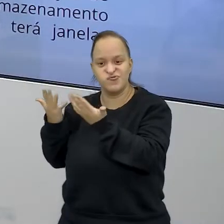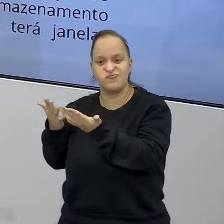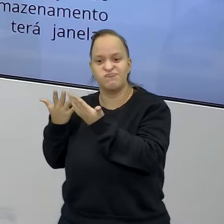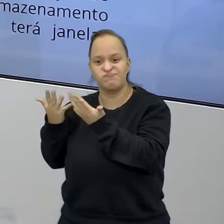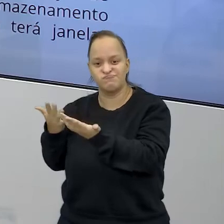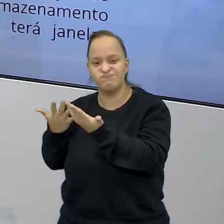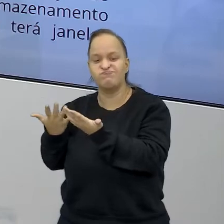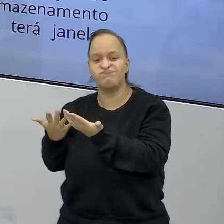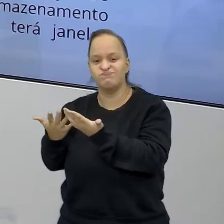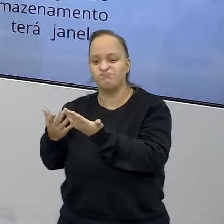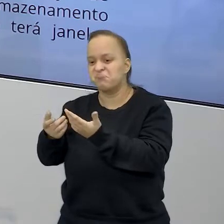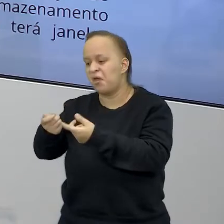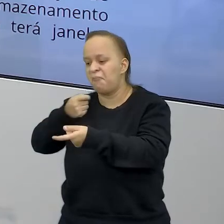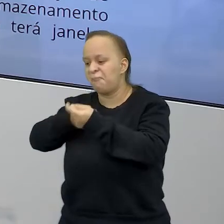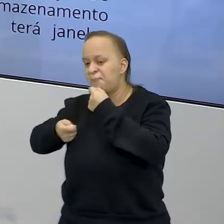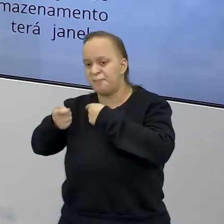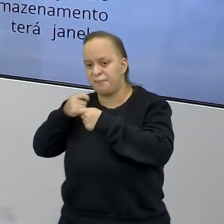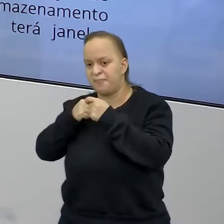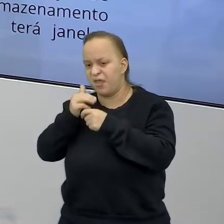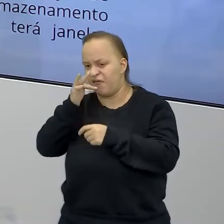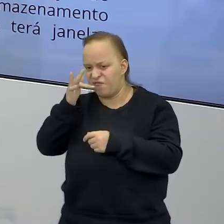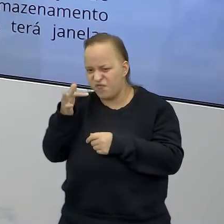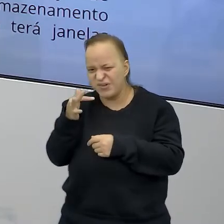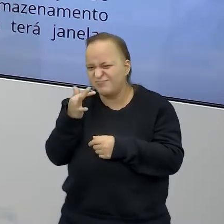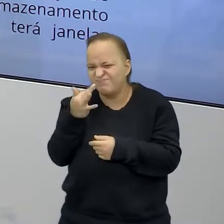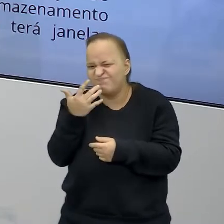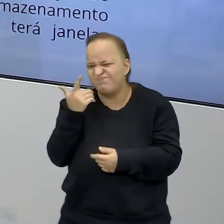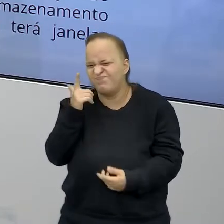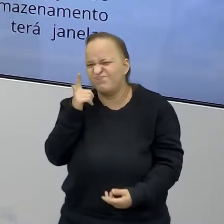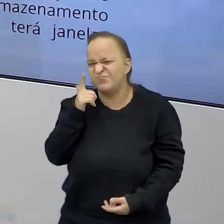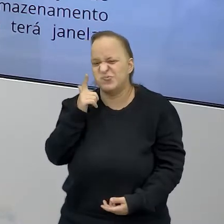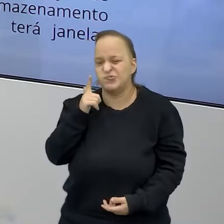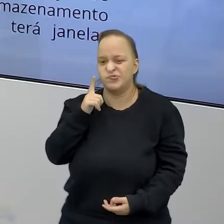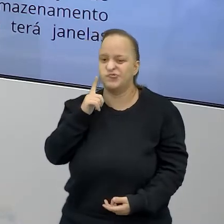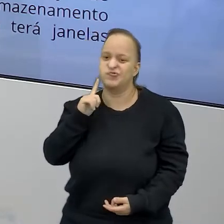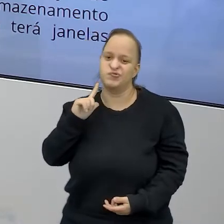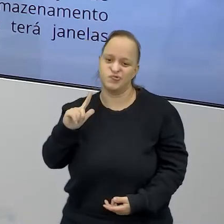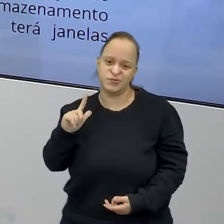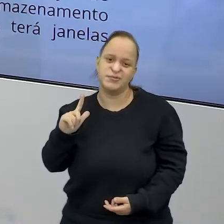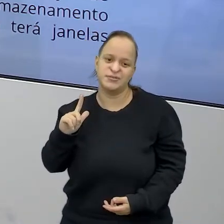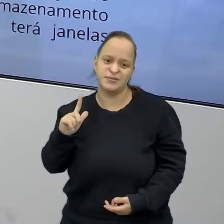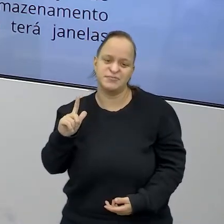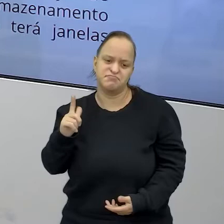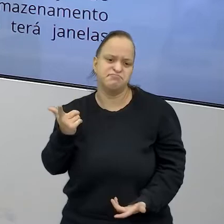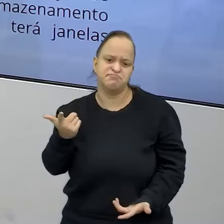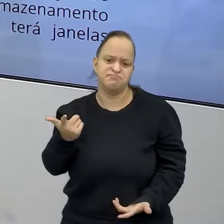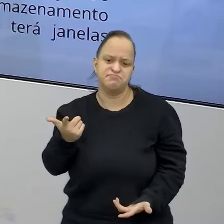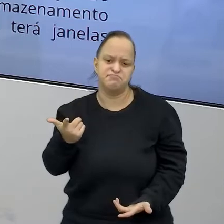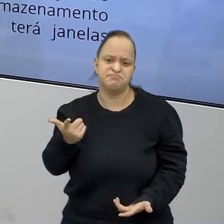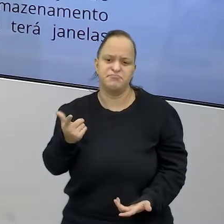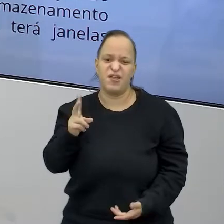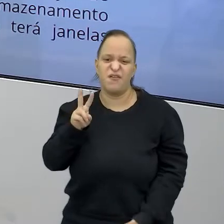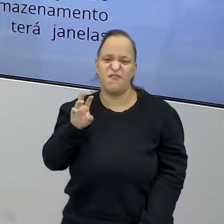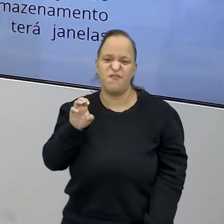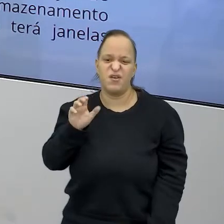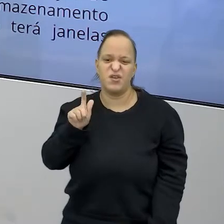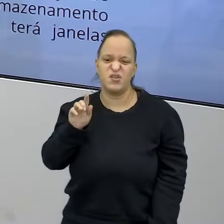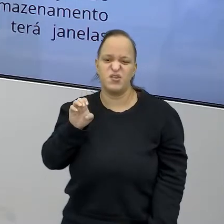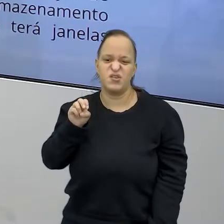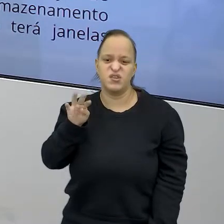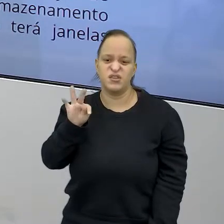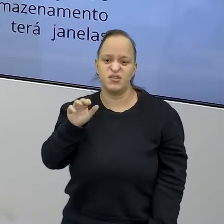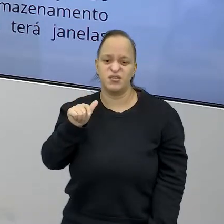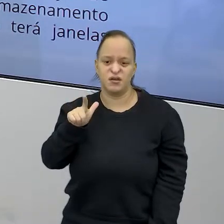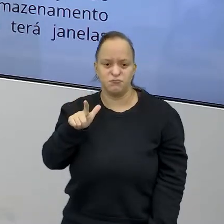eu não consigo comer flor, então, ou plantas, né? Então, aliás, vegetais são plantas, né? Mas assim,